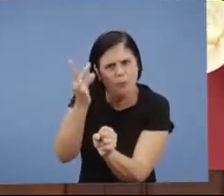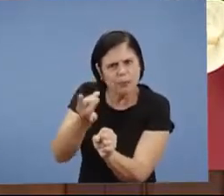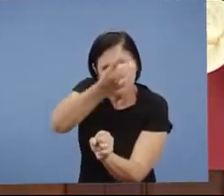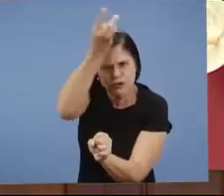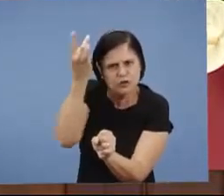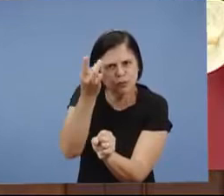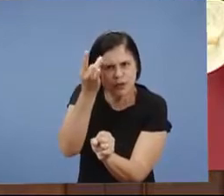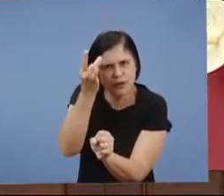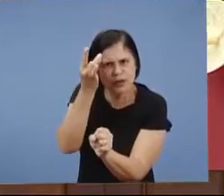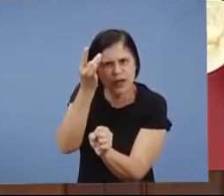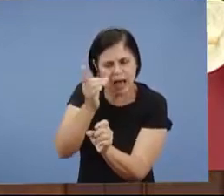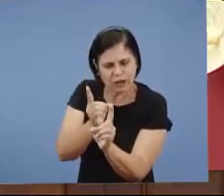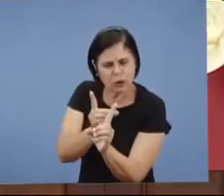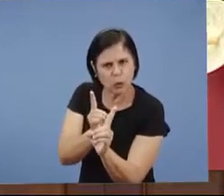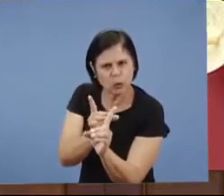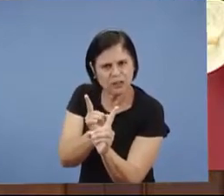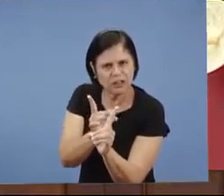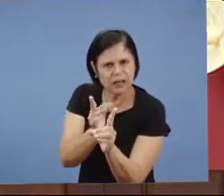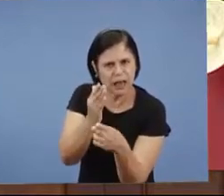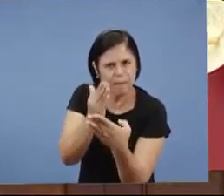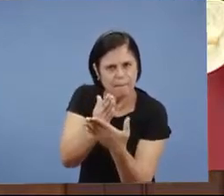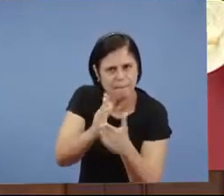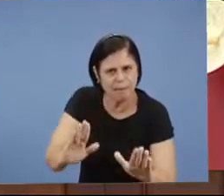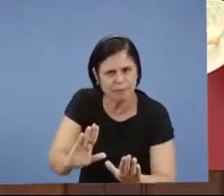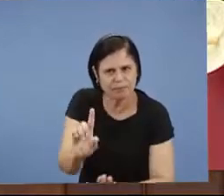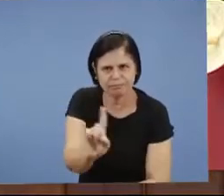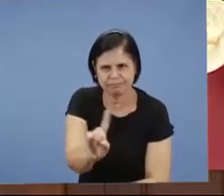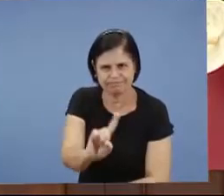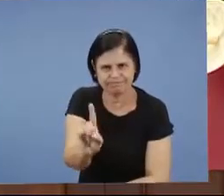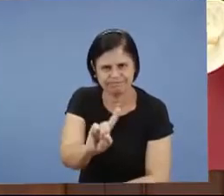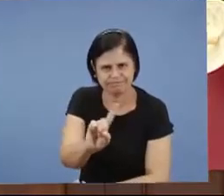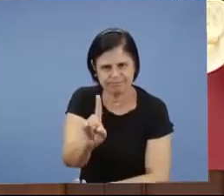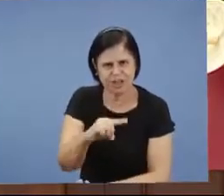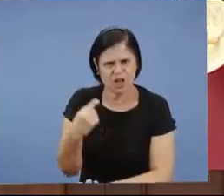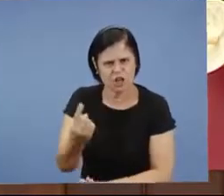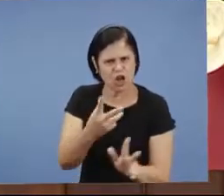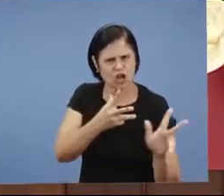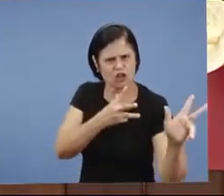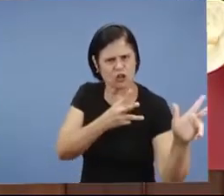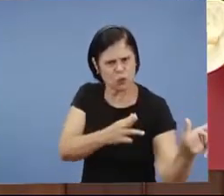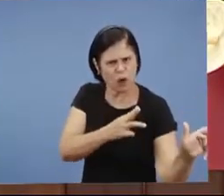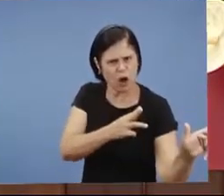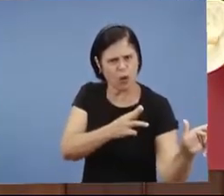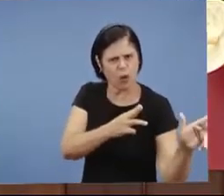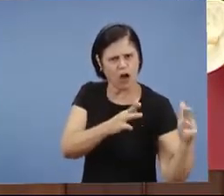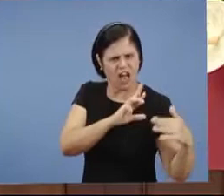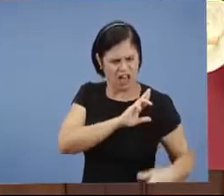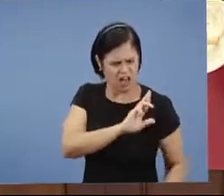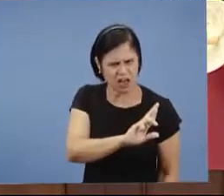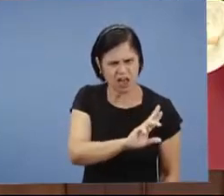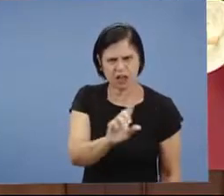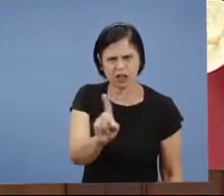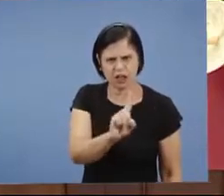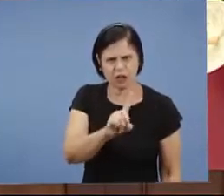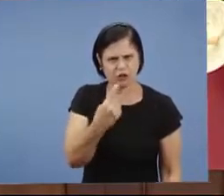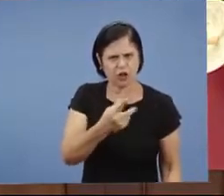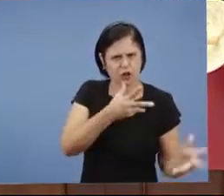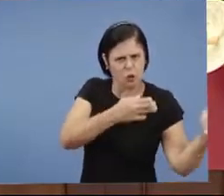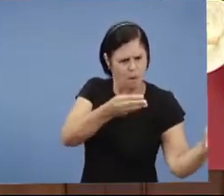a doutrina anda. Não é, nós somos ortodoxos, ortodoxos de quê? Ortodoxia de quê? De